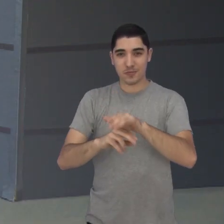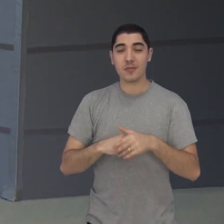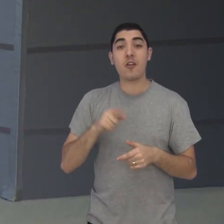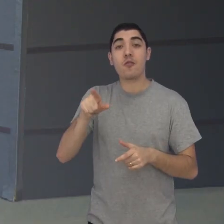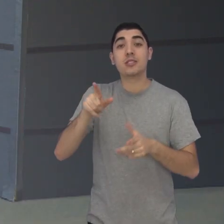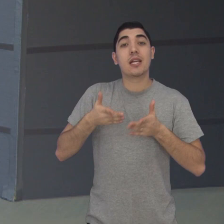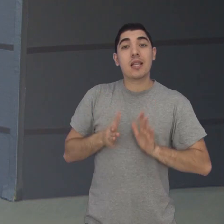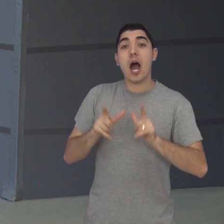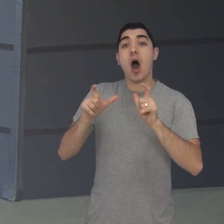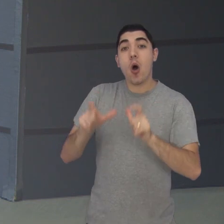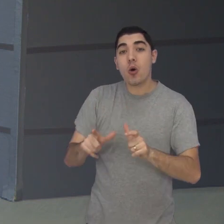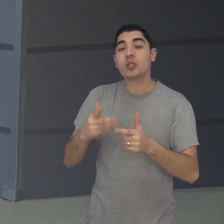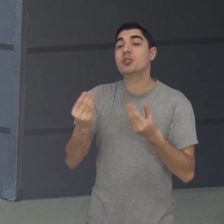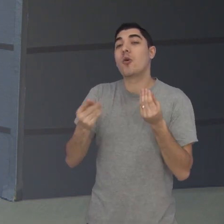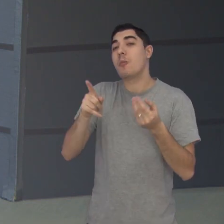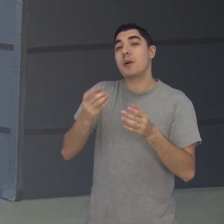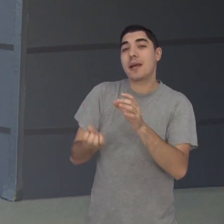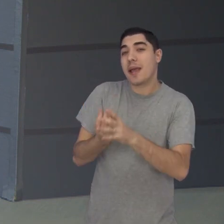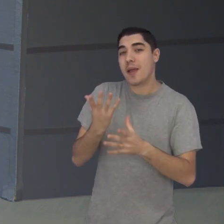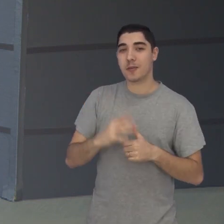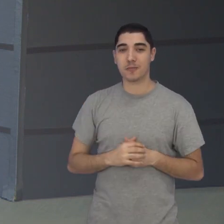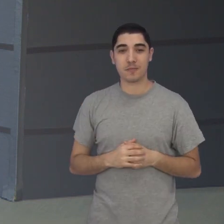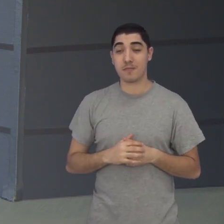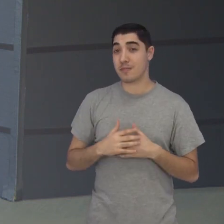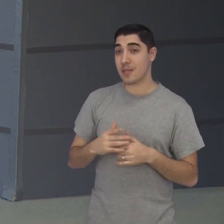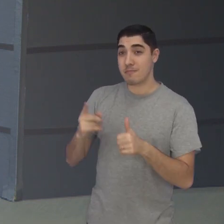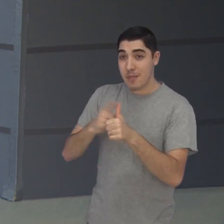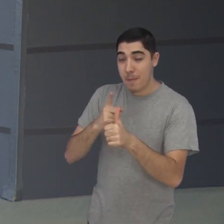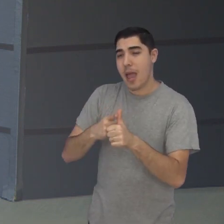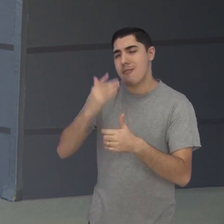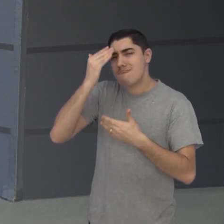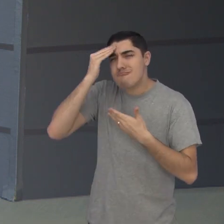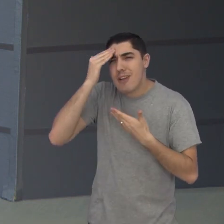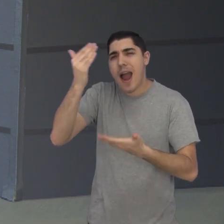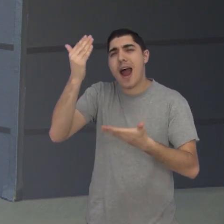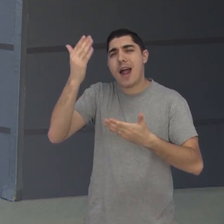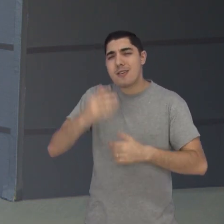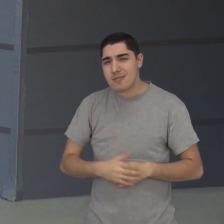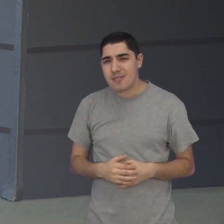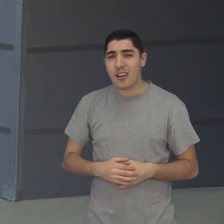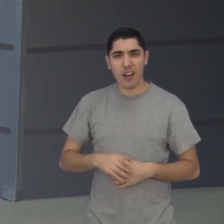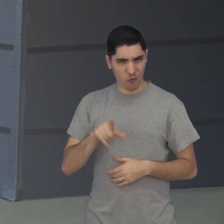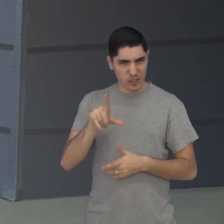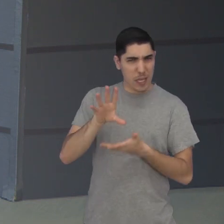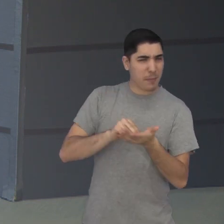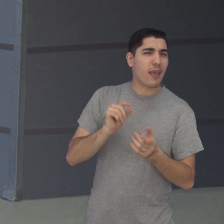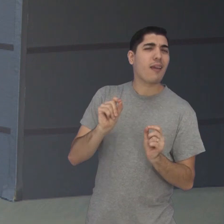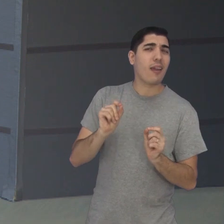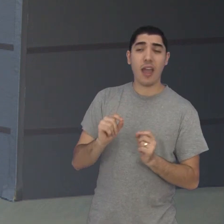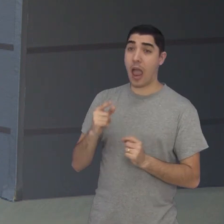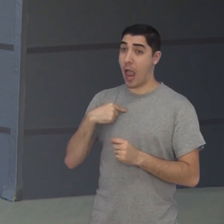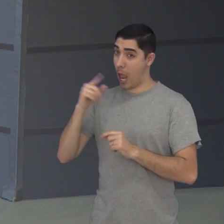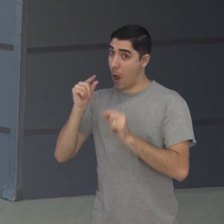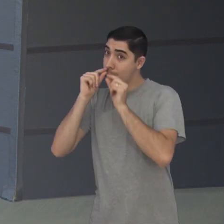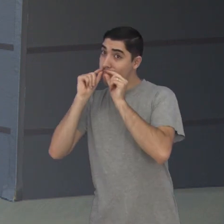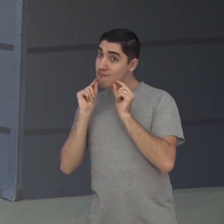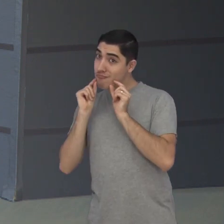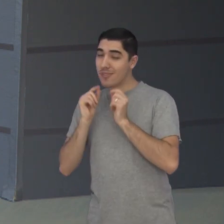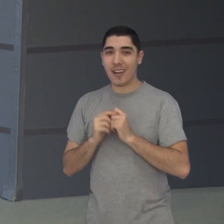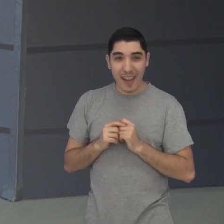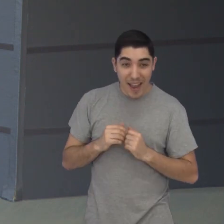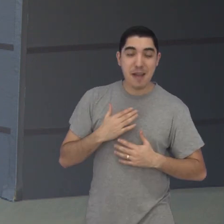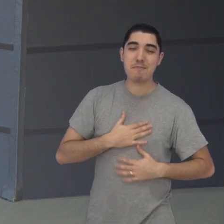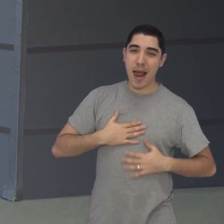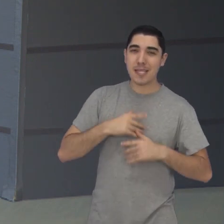você é, de onde você veio, onde nasceu. Pode deixar. Bom, primeiramente, obrigado, viu? Tô cumprimentando quem aqui? Agora é o Mazzaropinho.